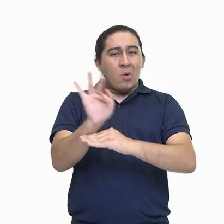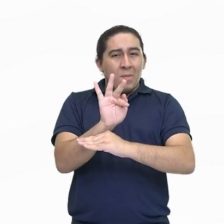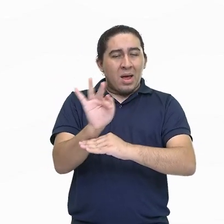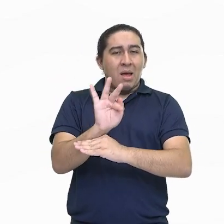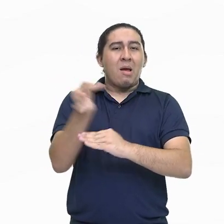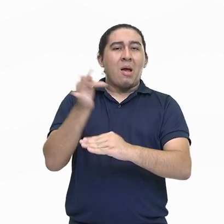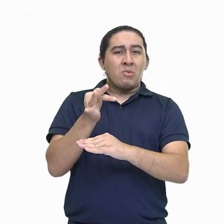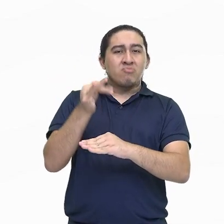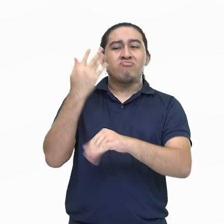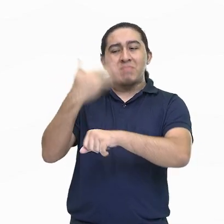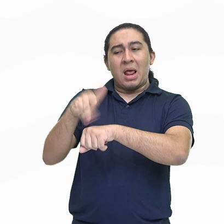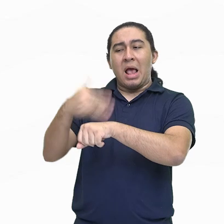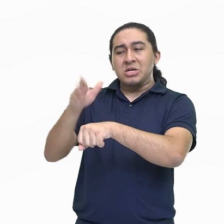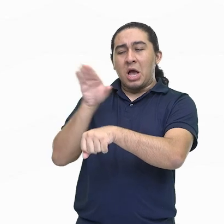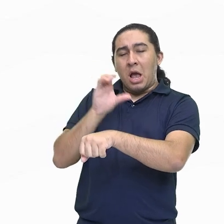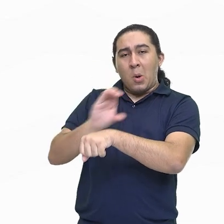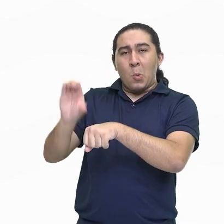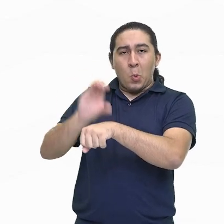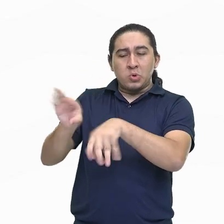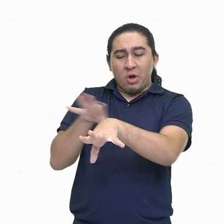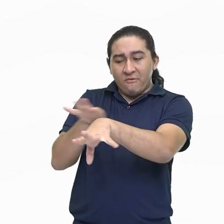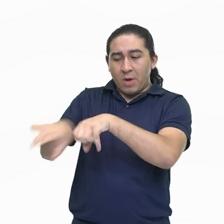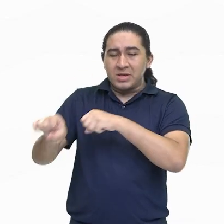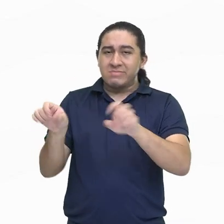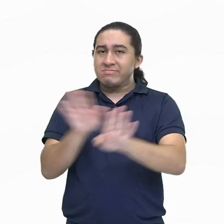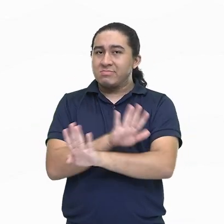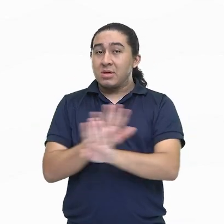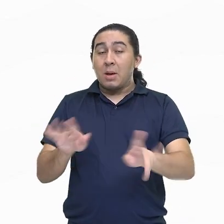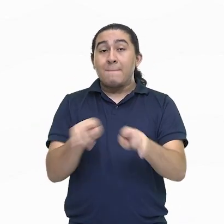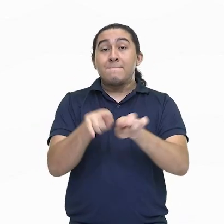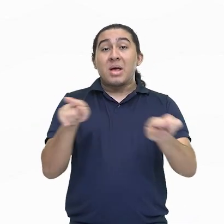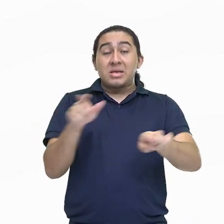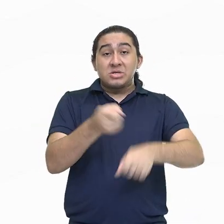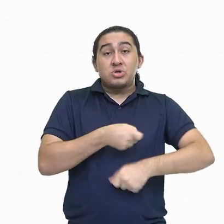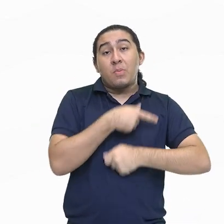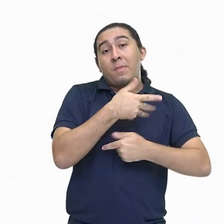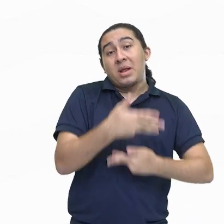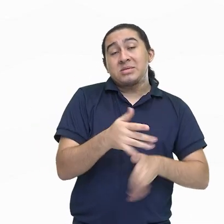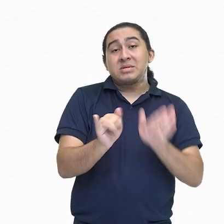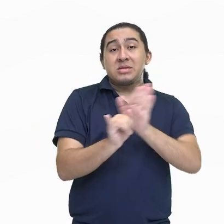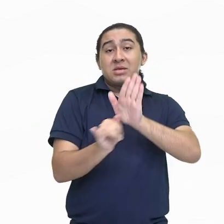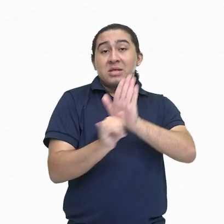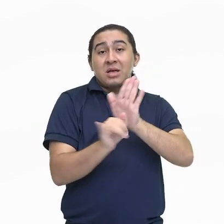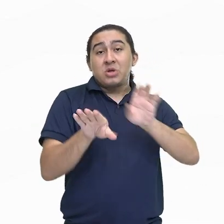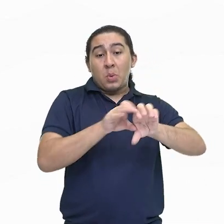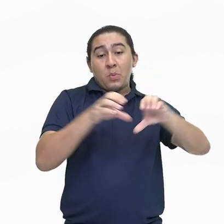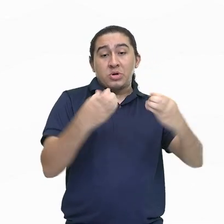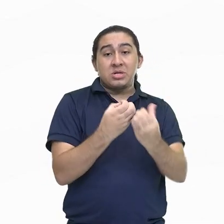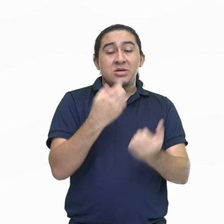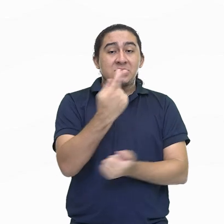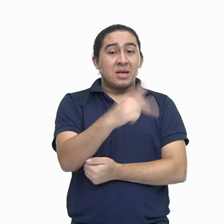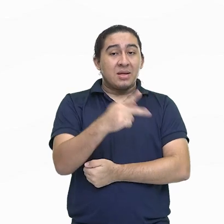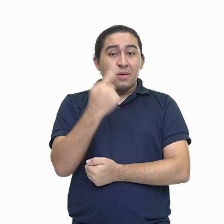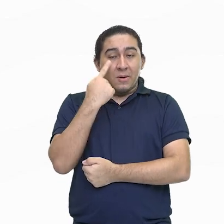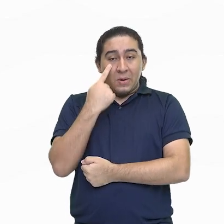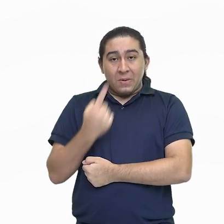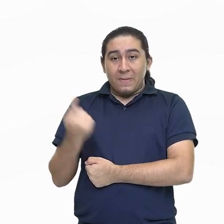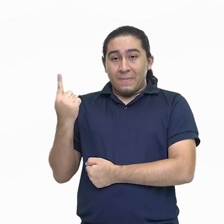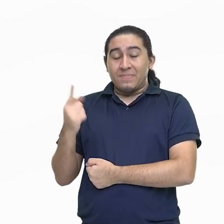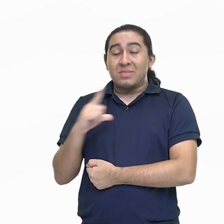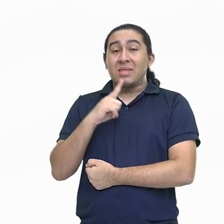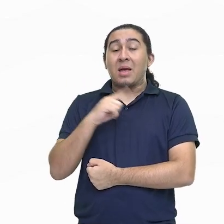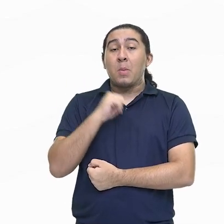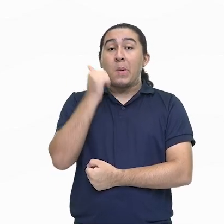artes, mas que expressam a identidade e os valores de uma comunidade. Aí a gente está vendo uma imagem de uma